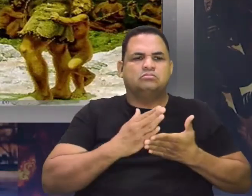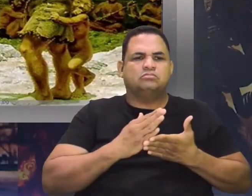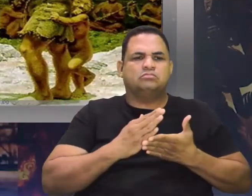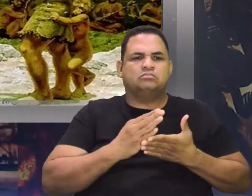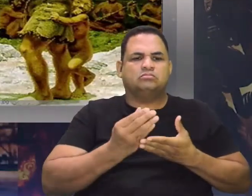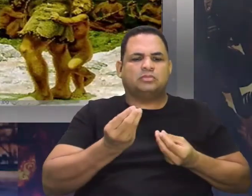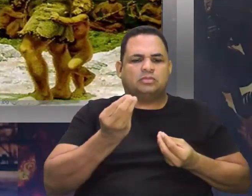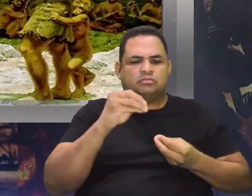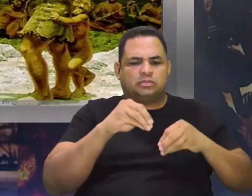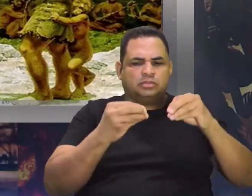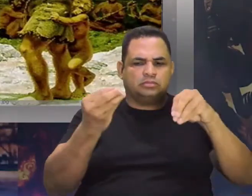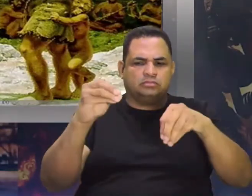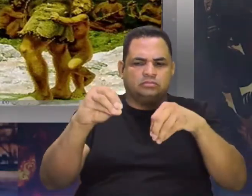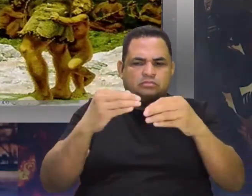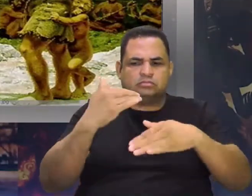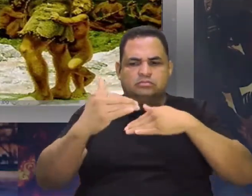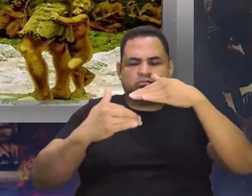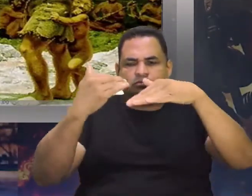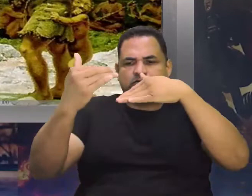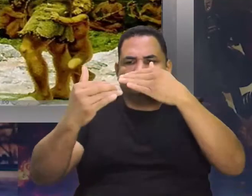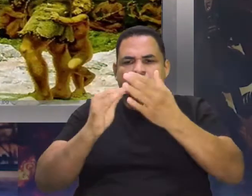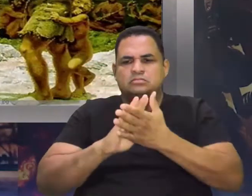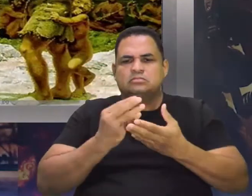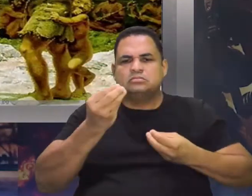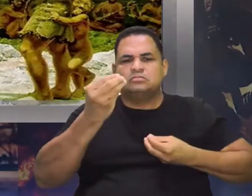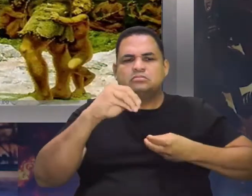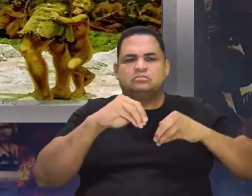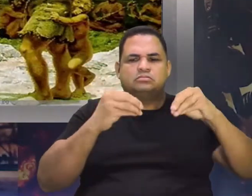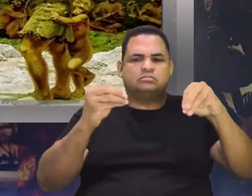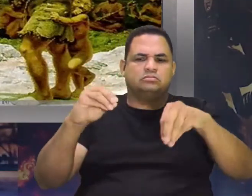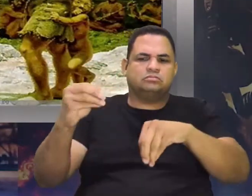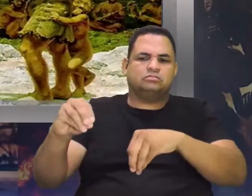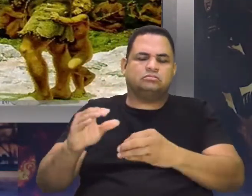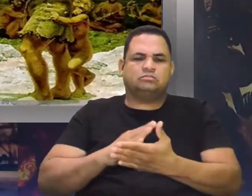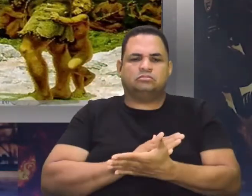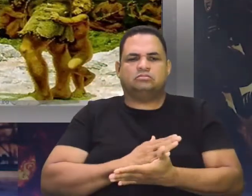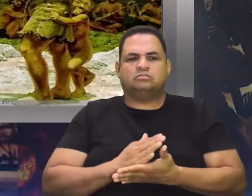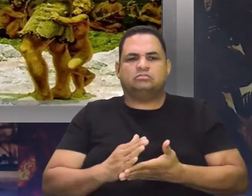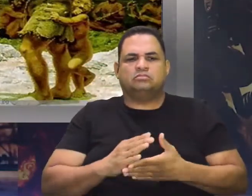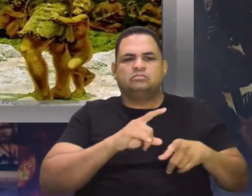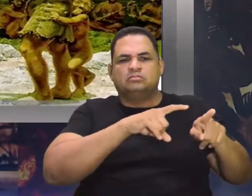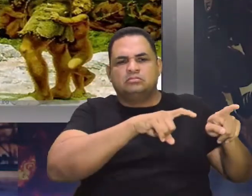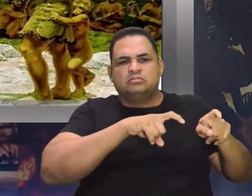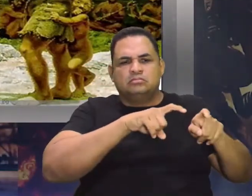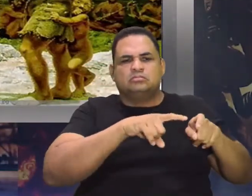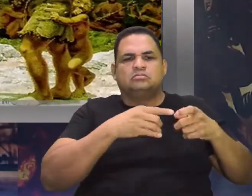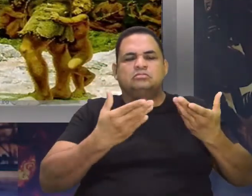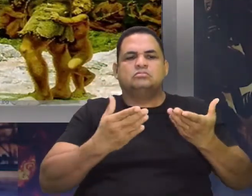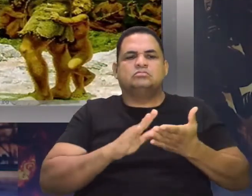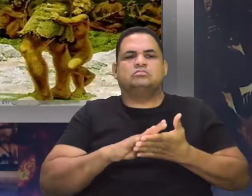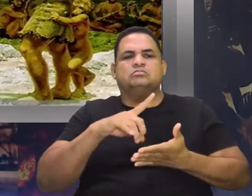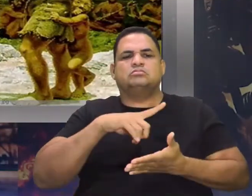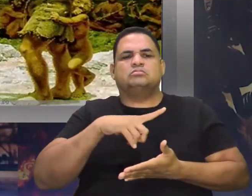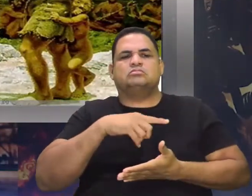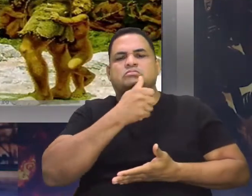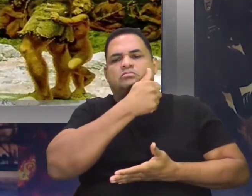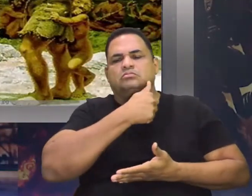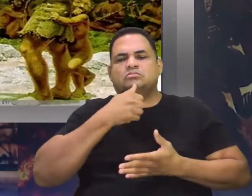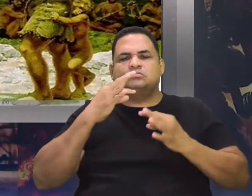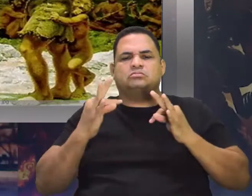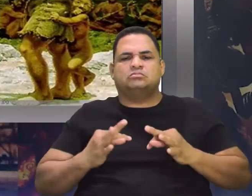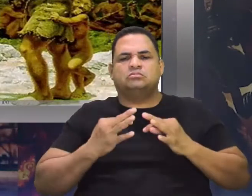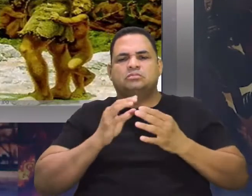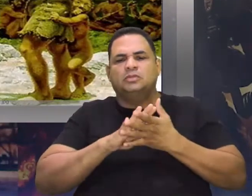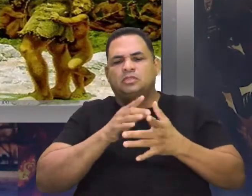a plantar, desenvolver a plantação. Eles começaram a ter melhores técnicas